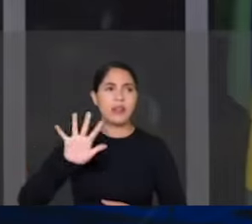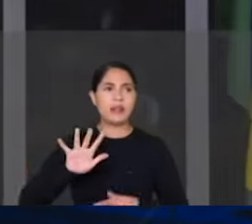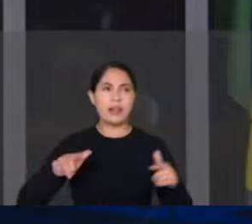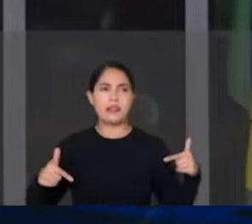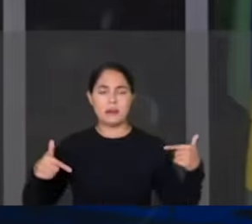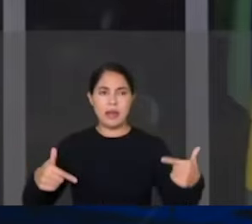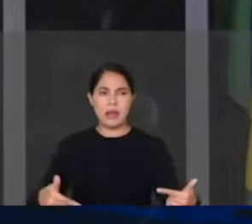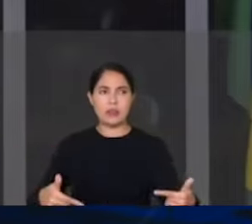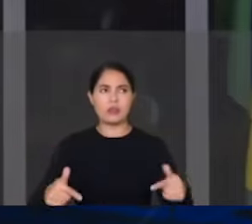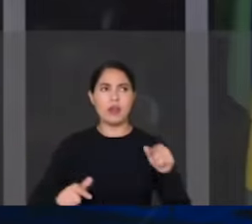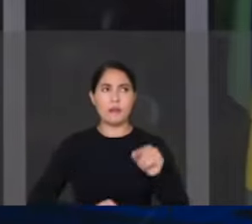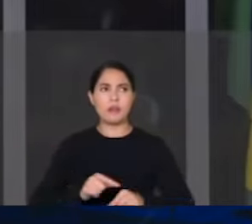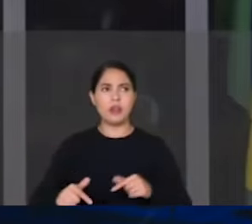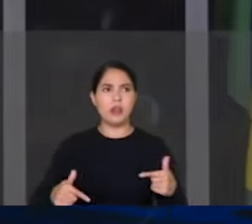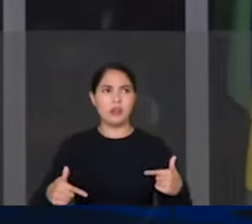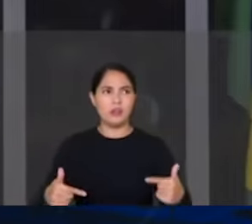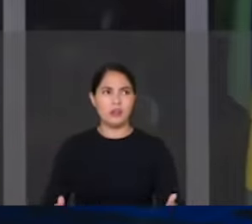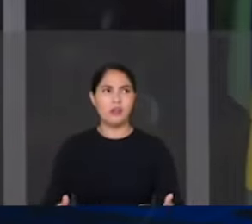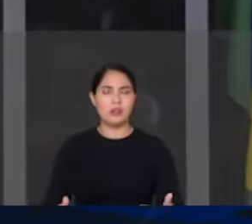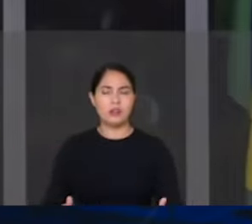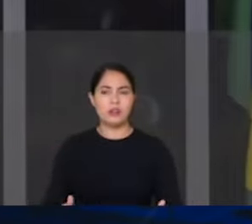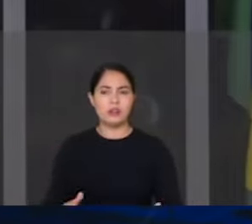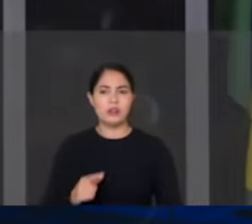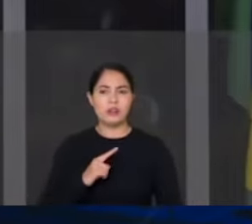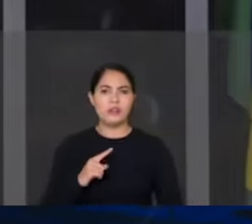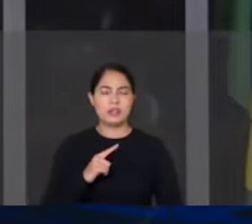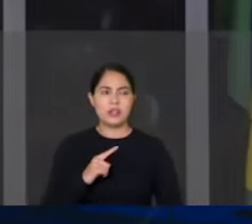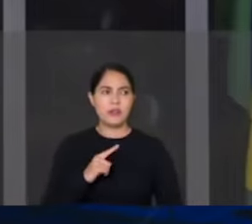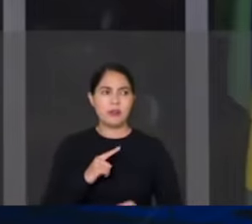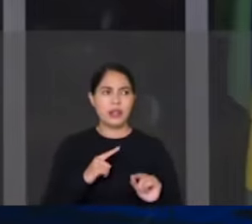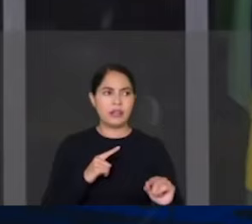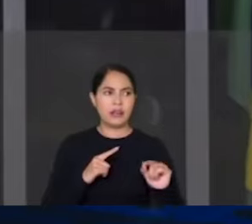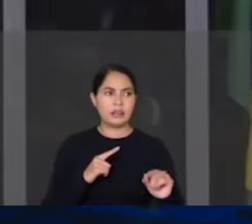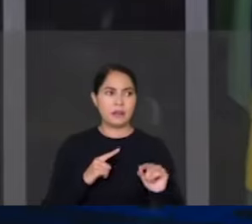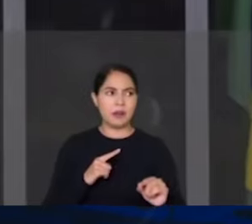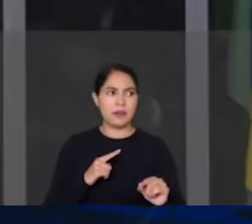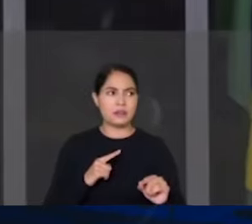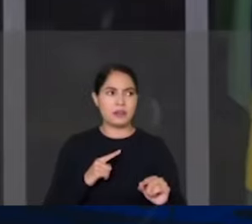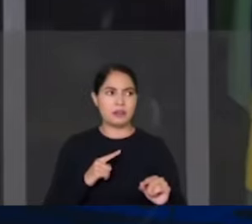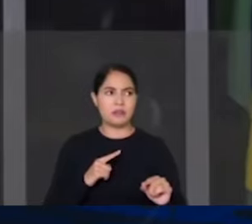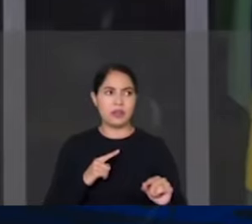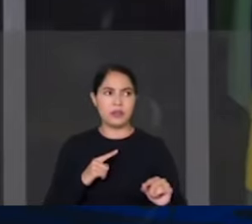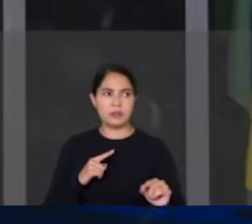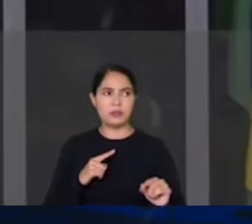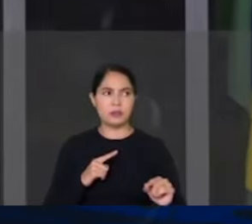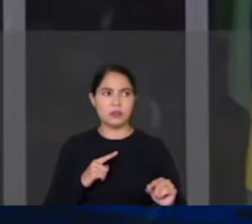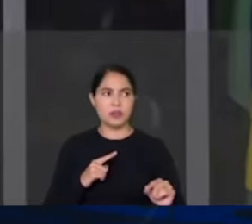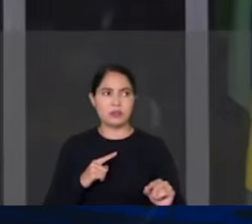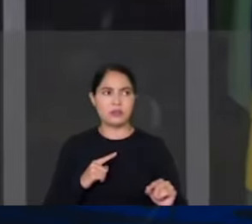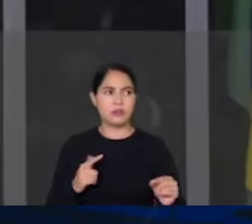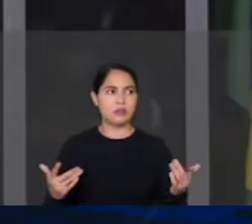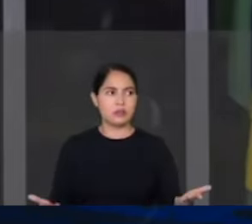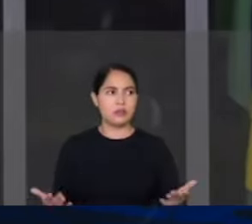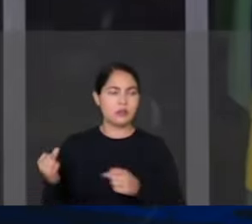governo federal, e está sendo. Mas a cereja do bolo, coronel, depois de muitos anos,